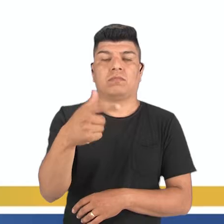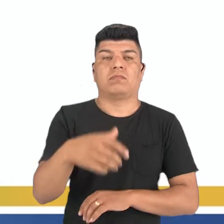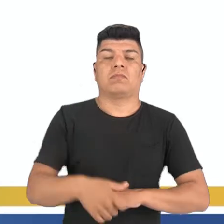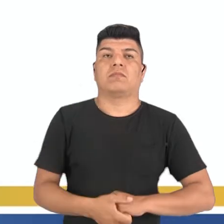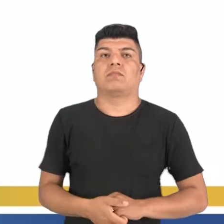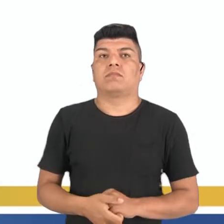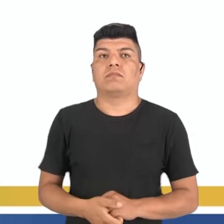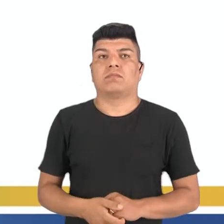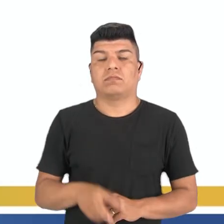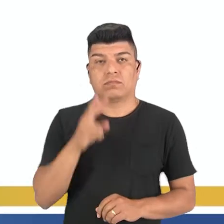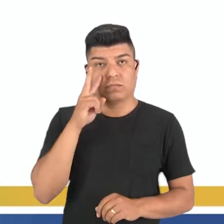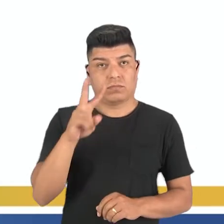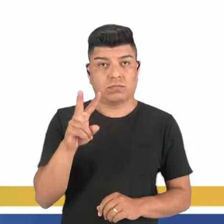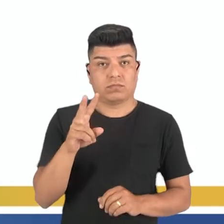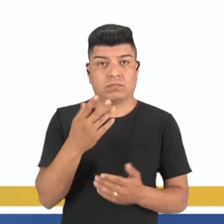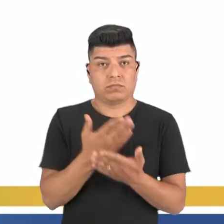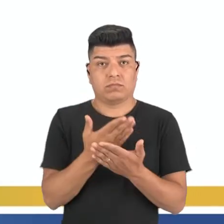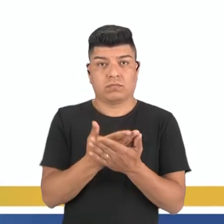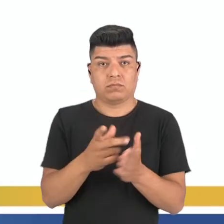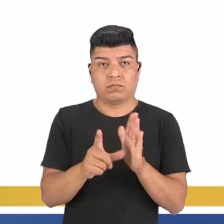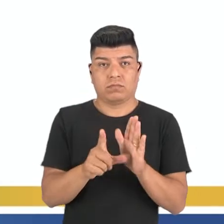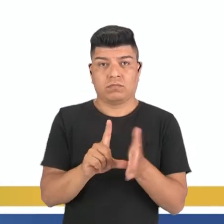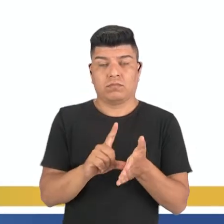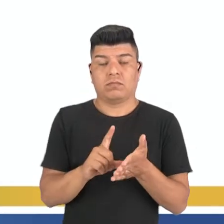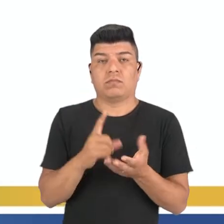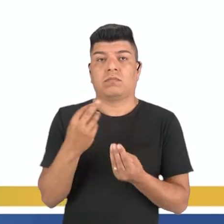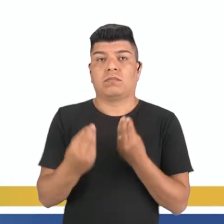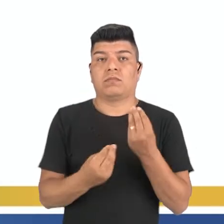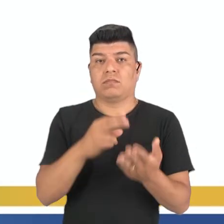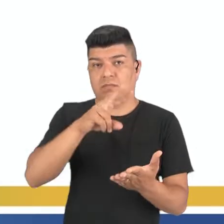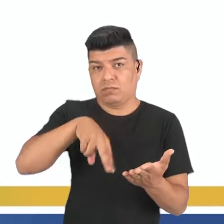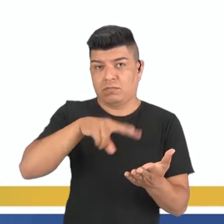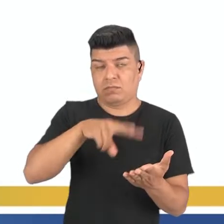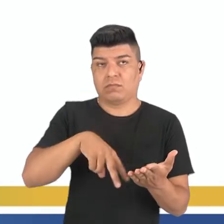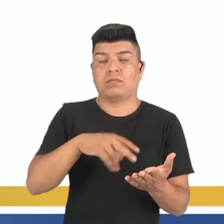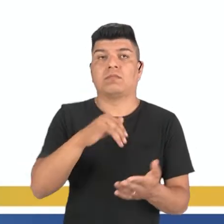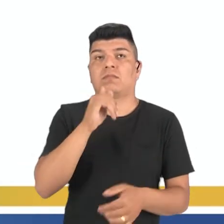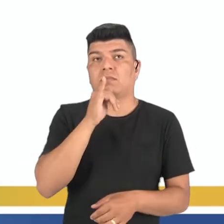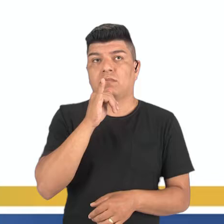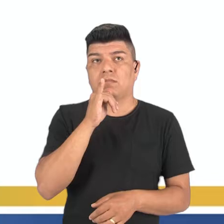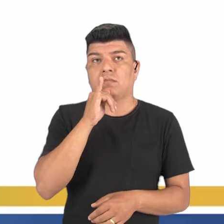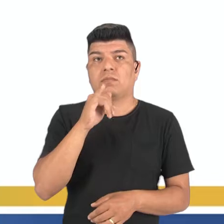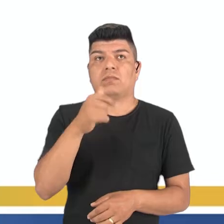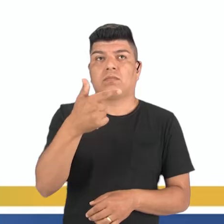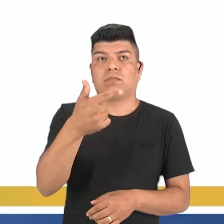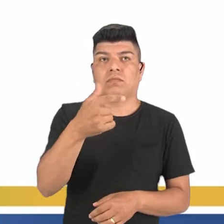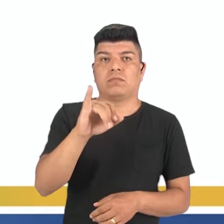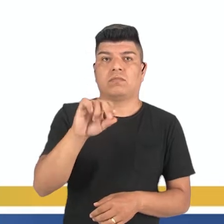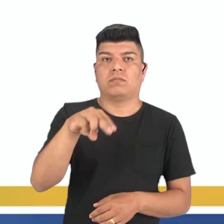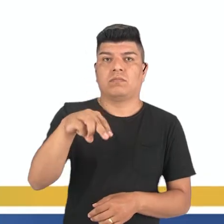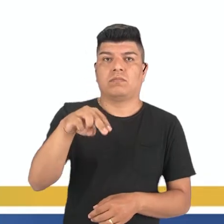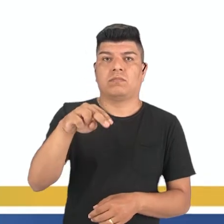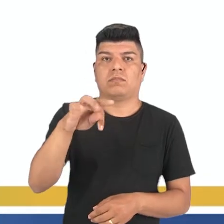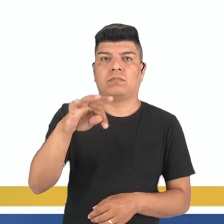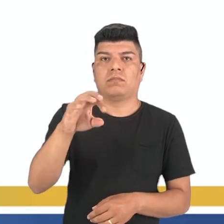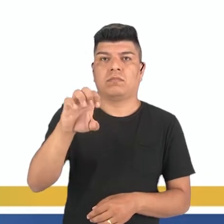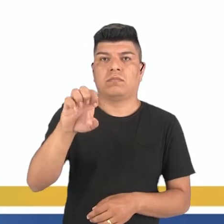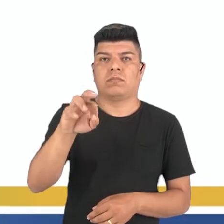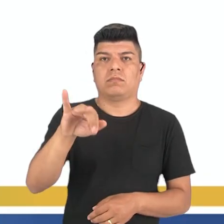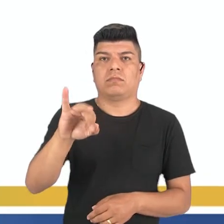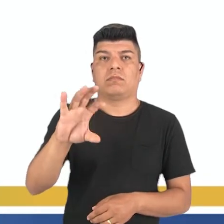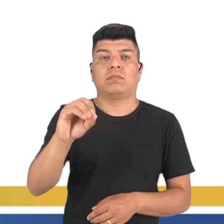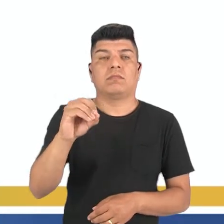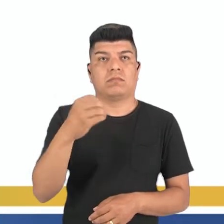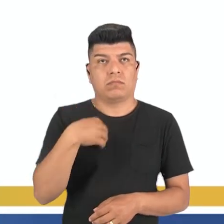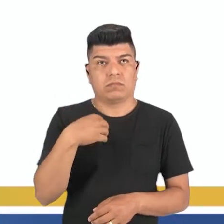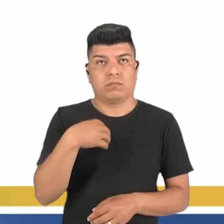milésimo. Então, a gente viu numa aula anterior como ler esse número, né? A gente pode ler 2 inteiros,